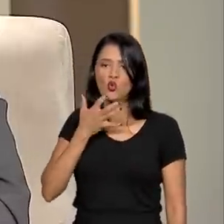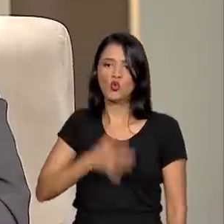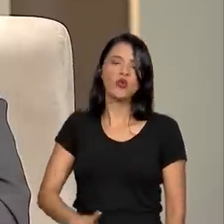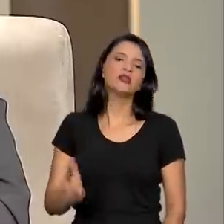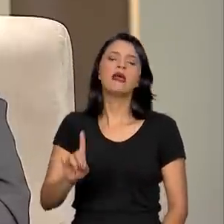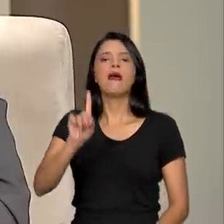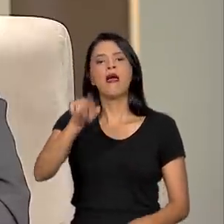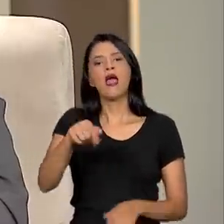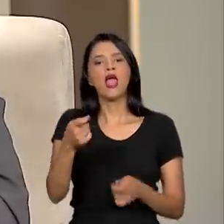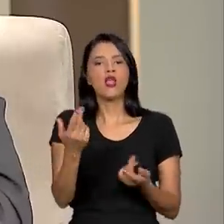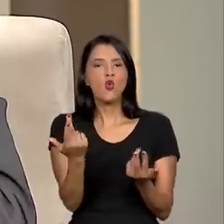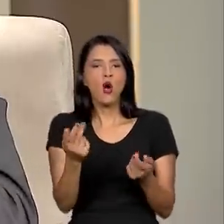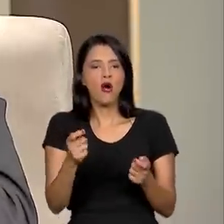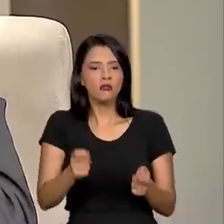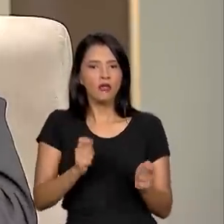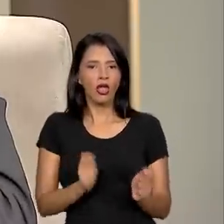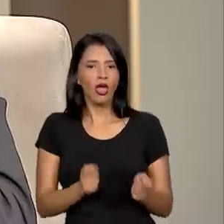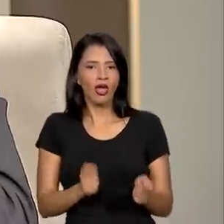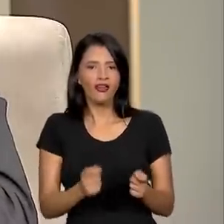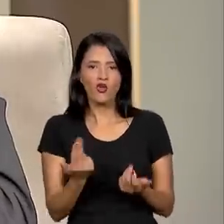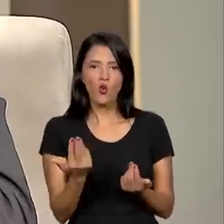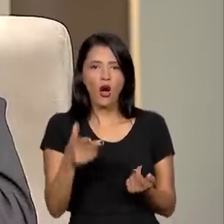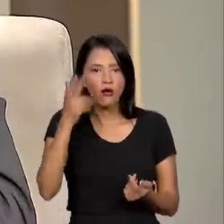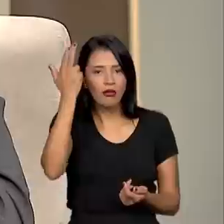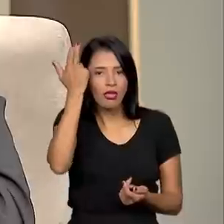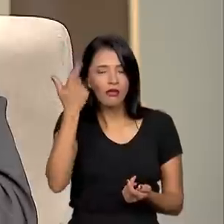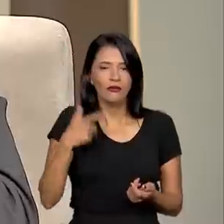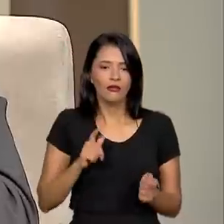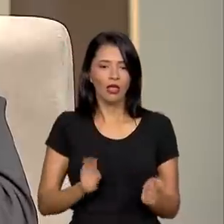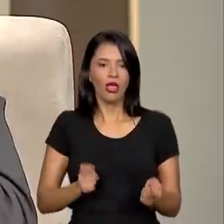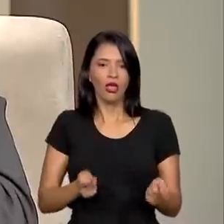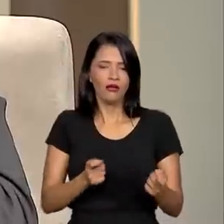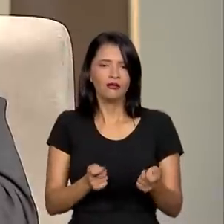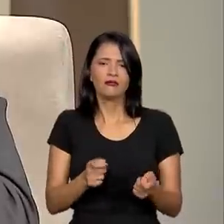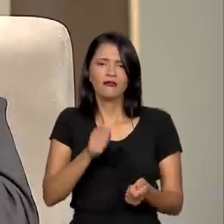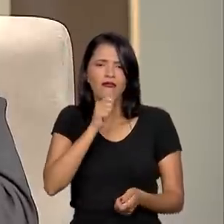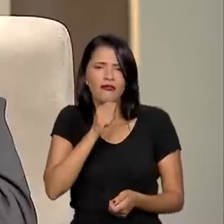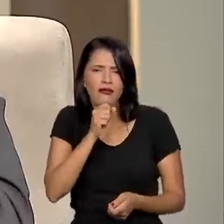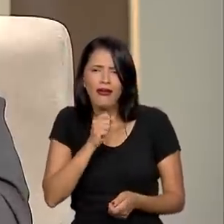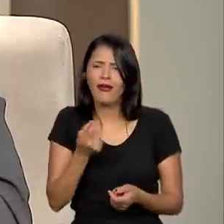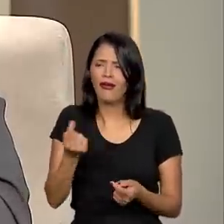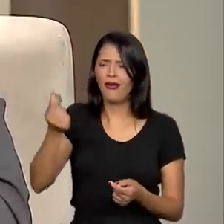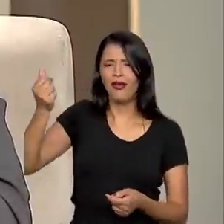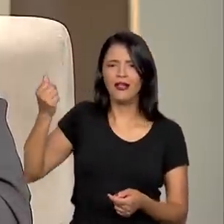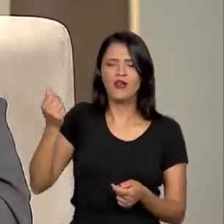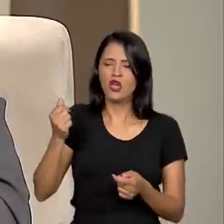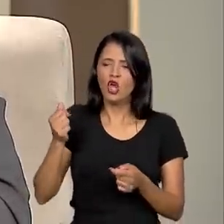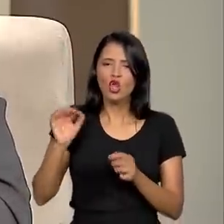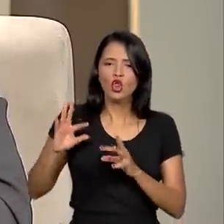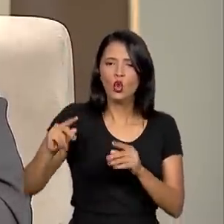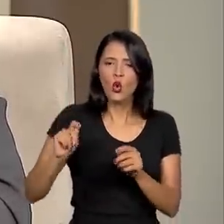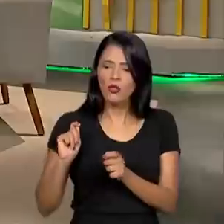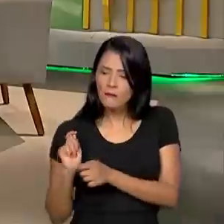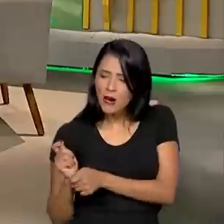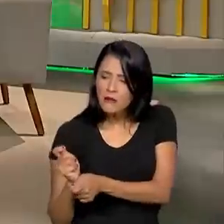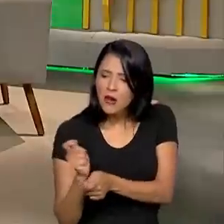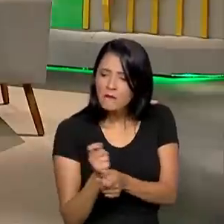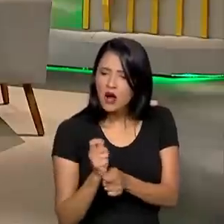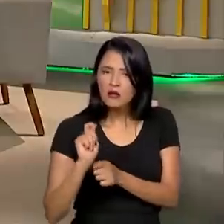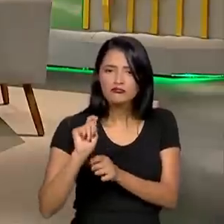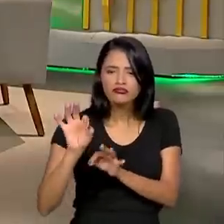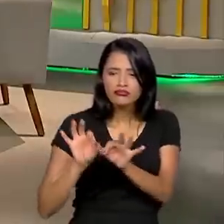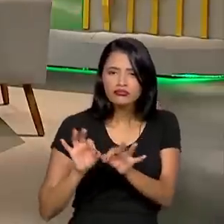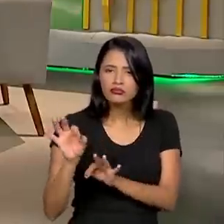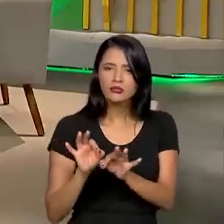uma charrete com um casco com 20 remos, toda entalhada, folhada a ouro, foi toda reformada, hoje está